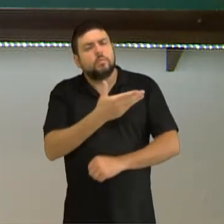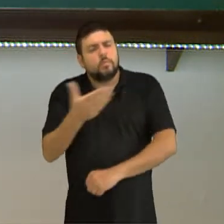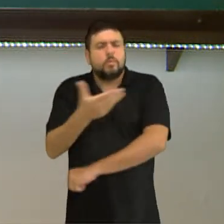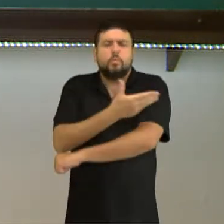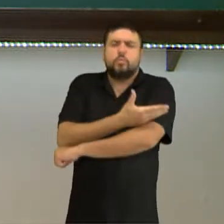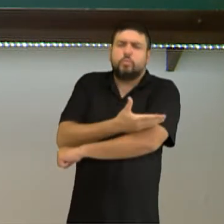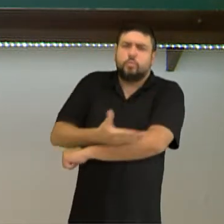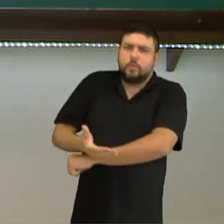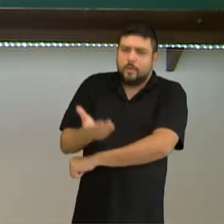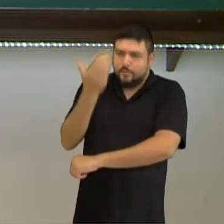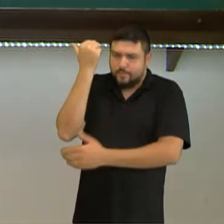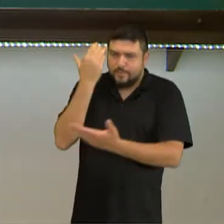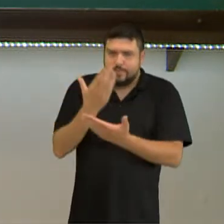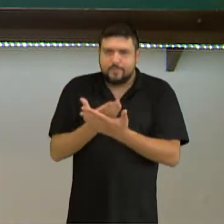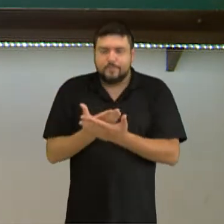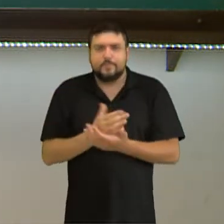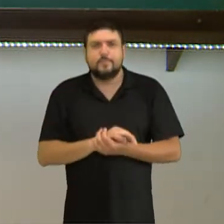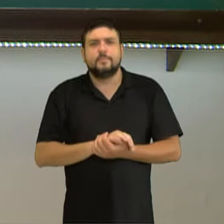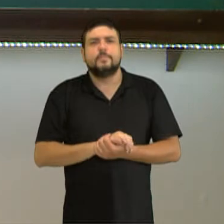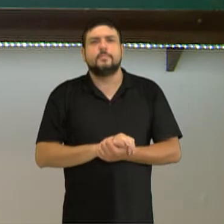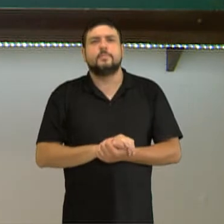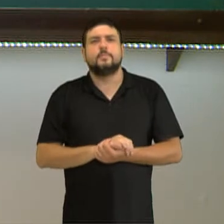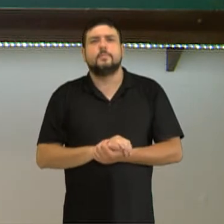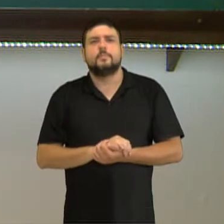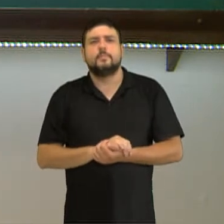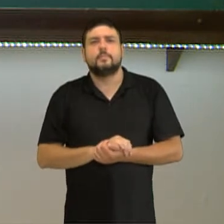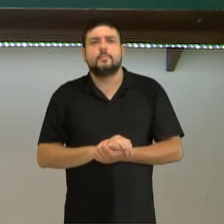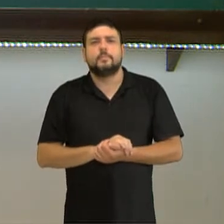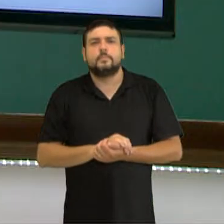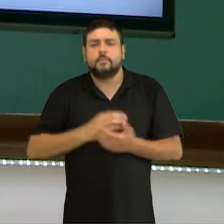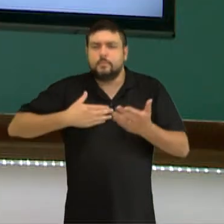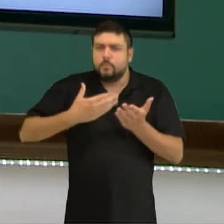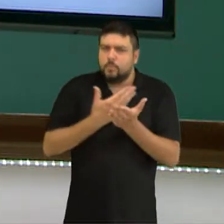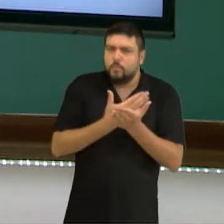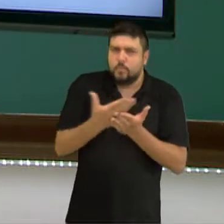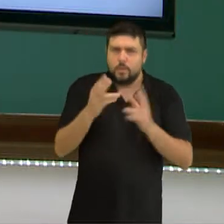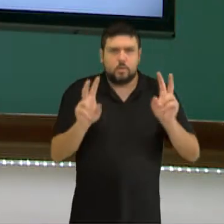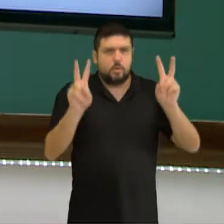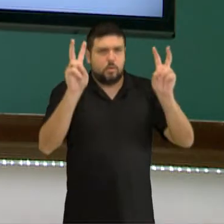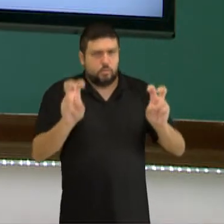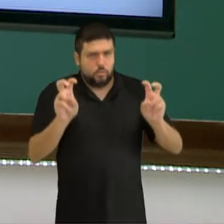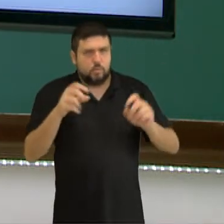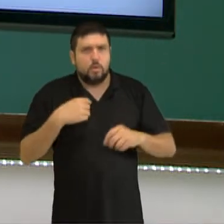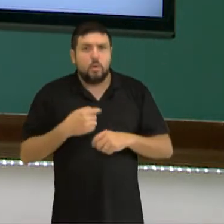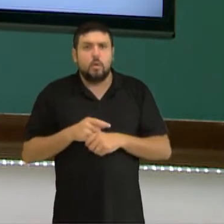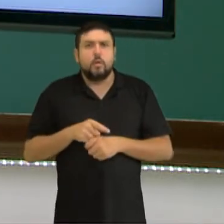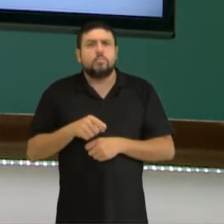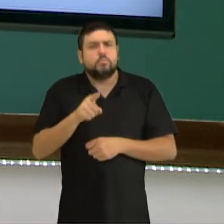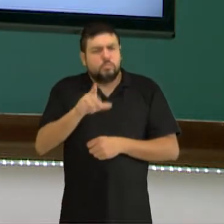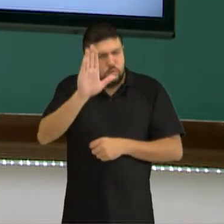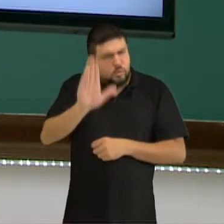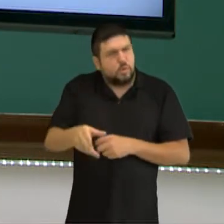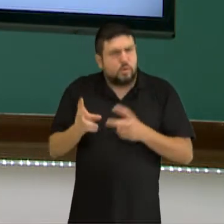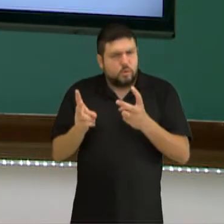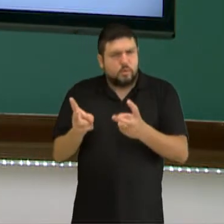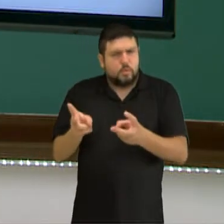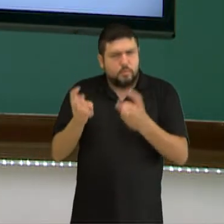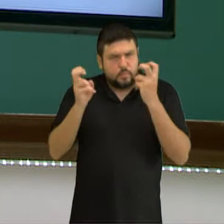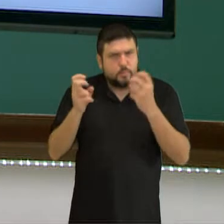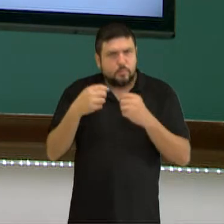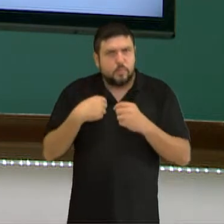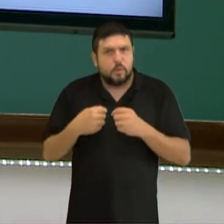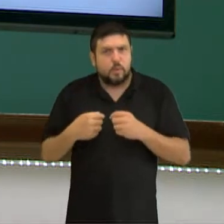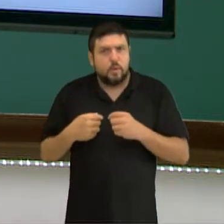vem nessa aula com a gente, ó. Para a gente começar o assunto, você já percebeu na sua vida que todo ser humano é um